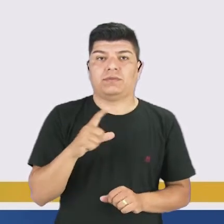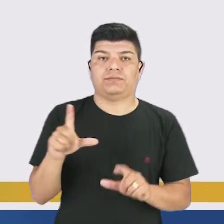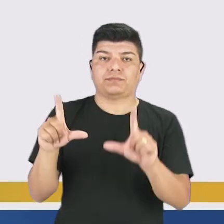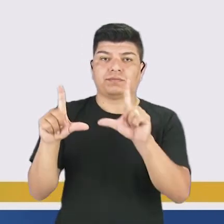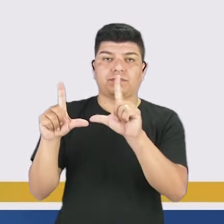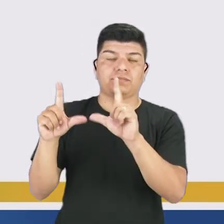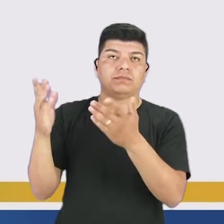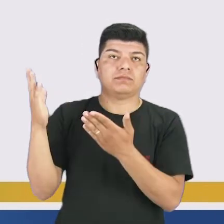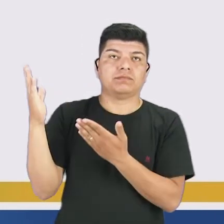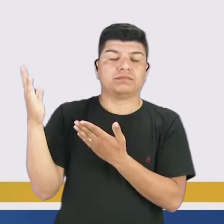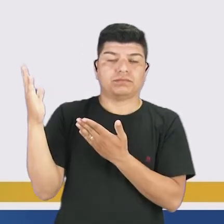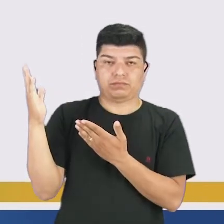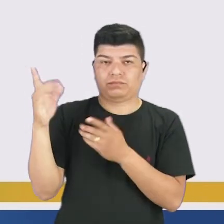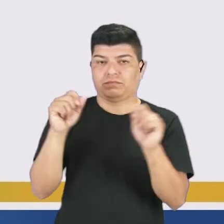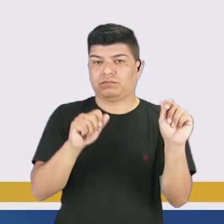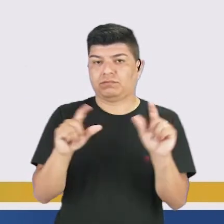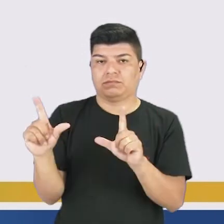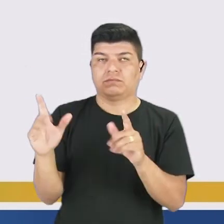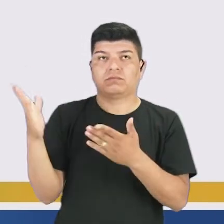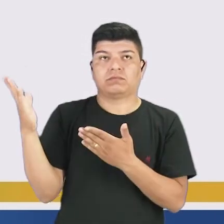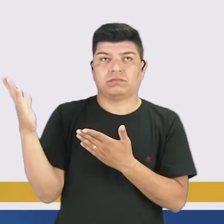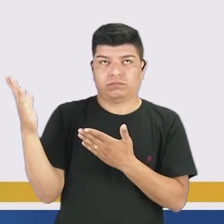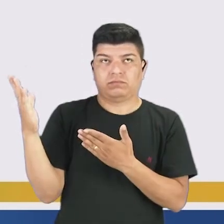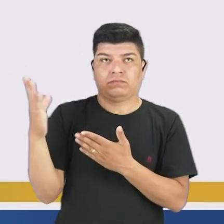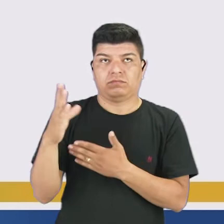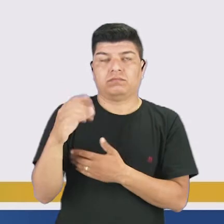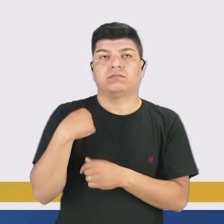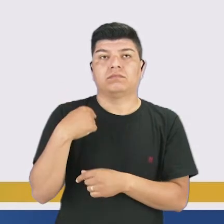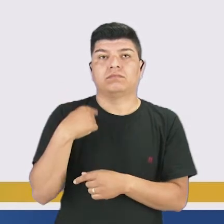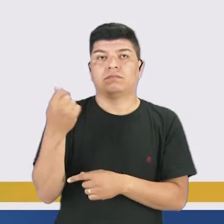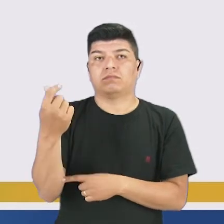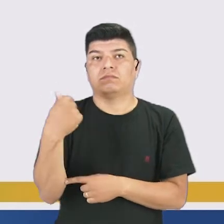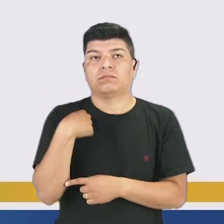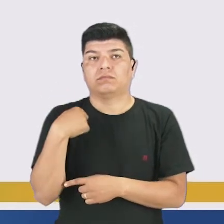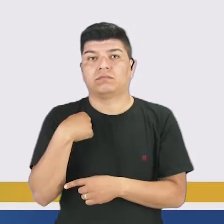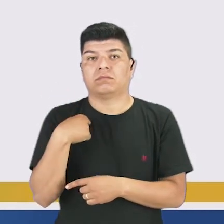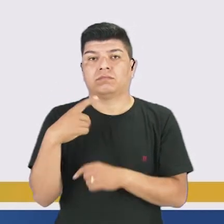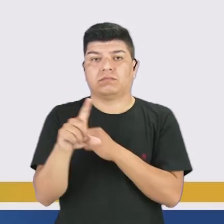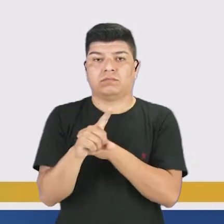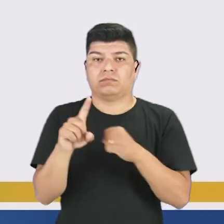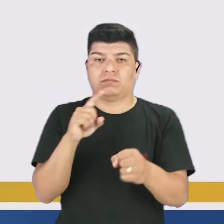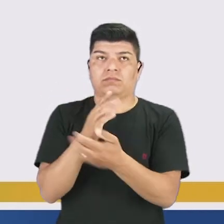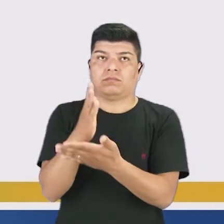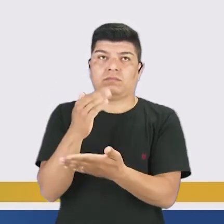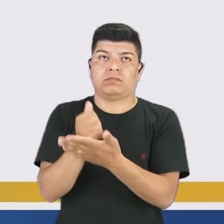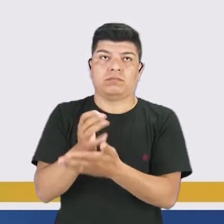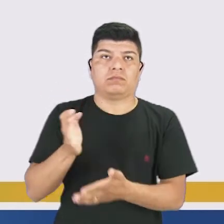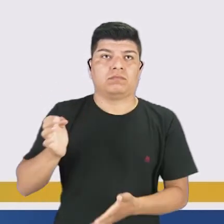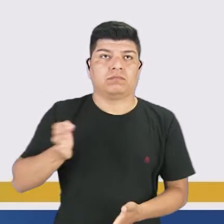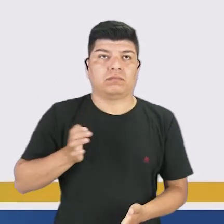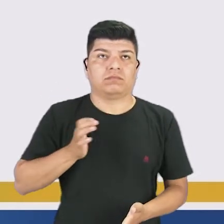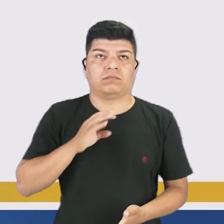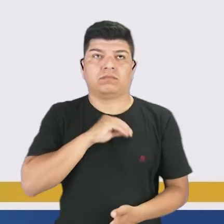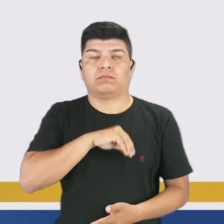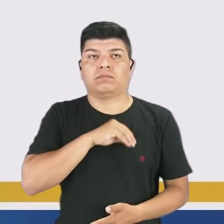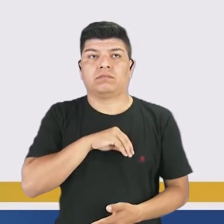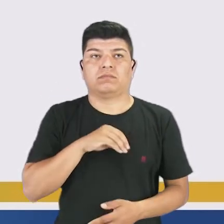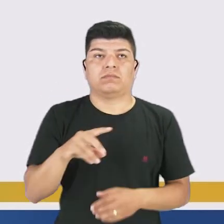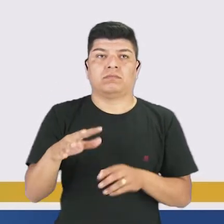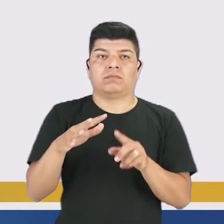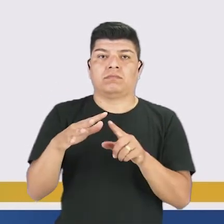que o capitalismo, a sociedade dela é dividida em classes sociais, como a burguesia e assalariados, e o